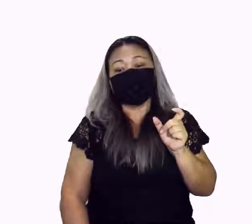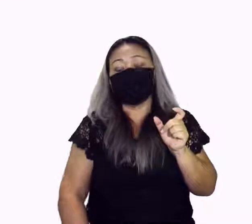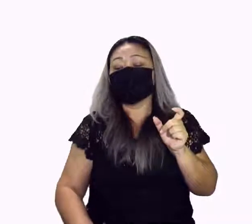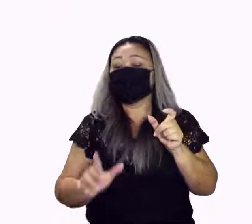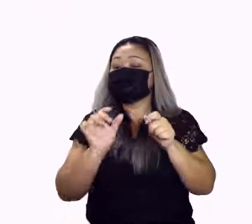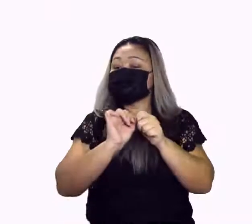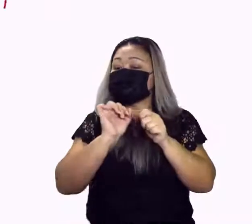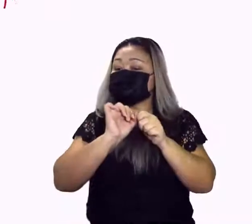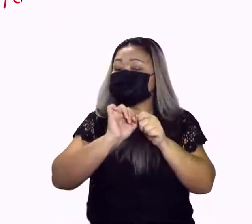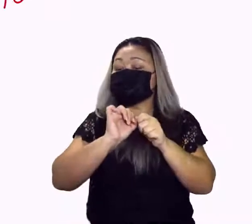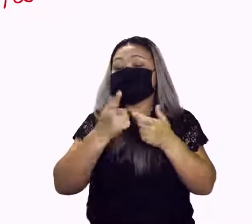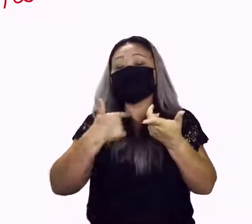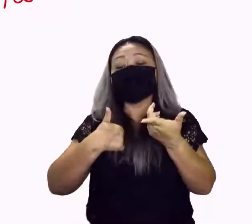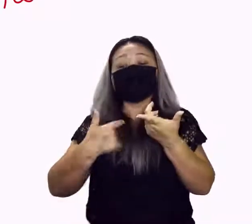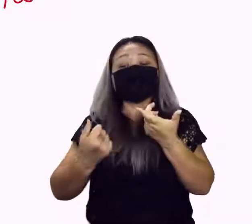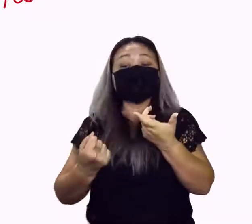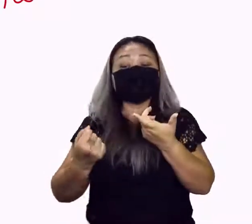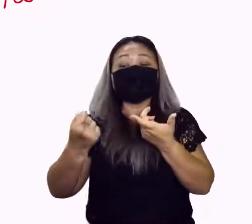sobrenatural